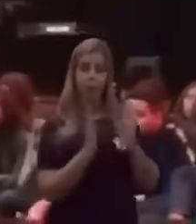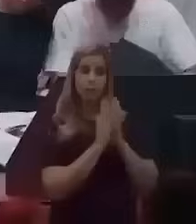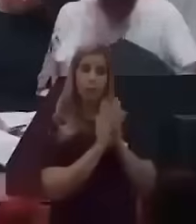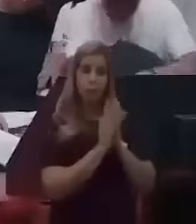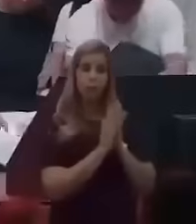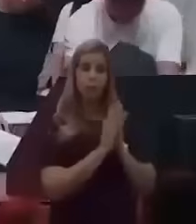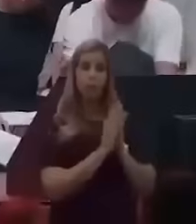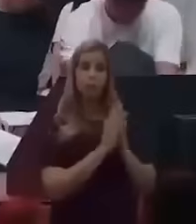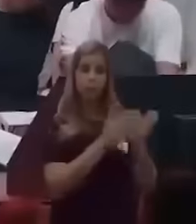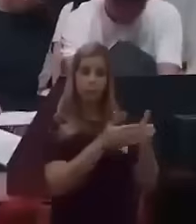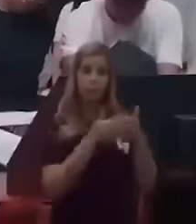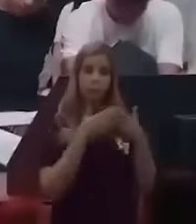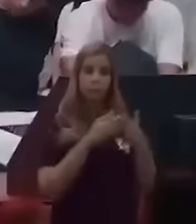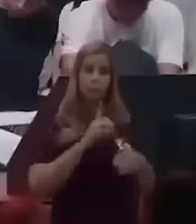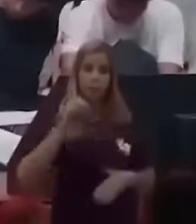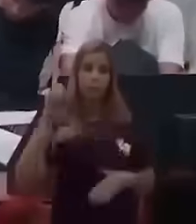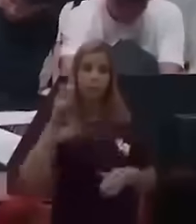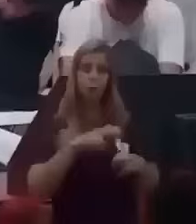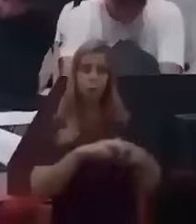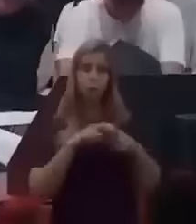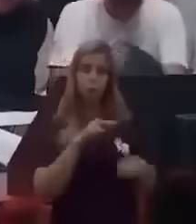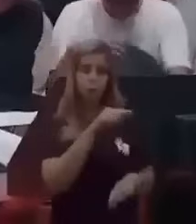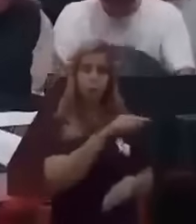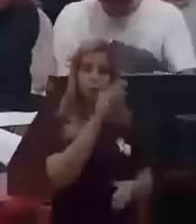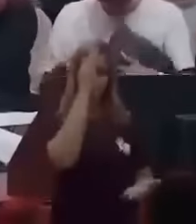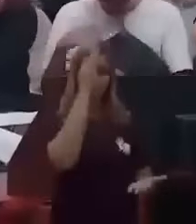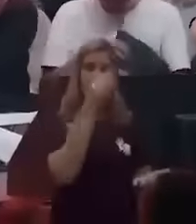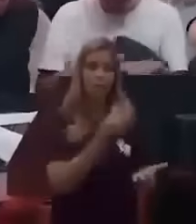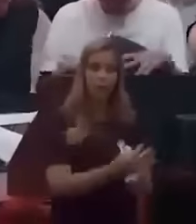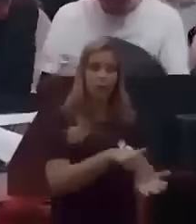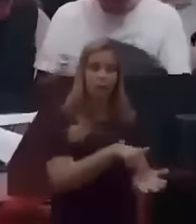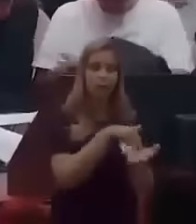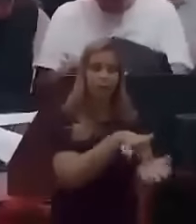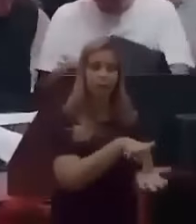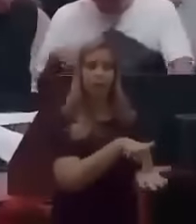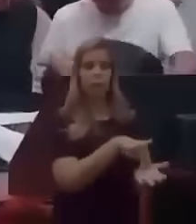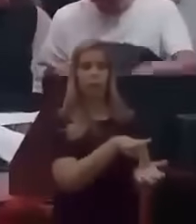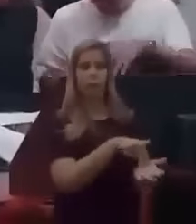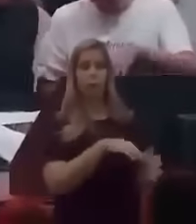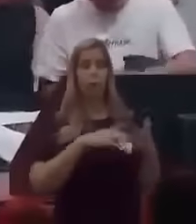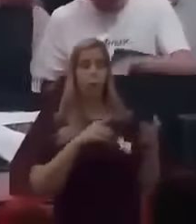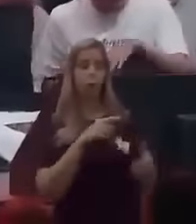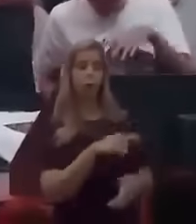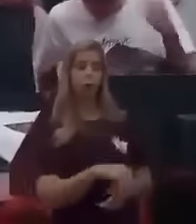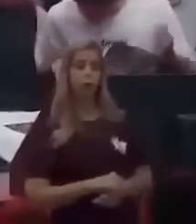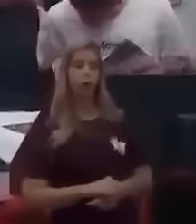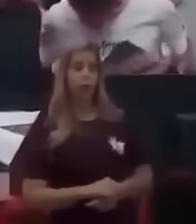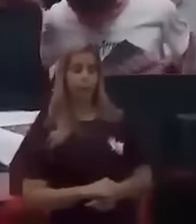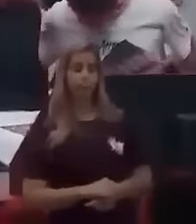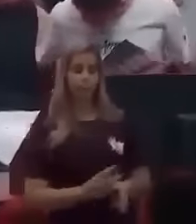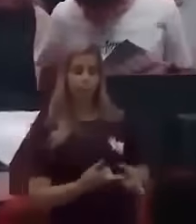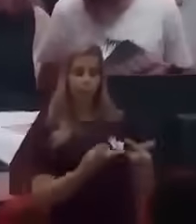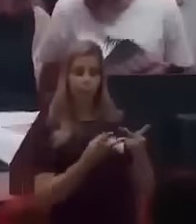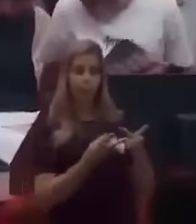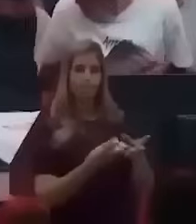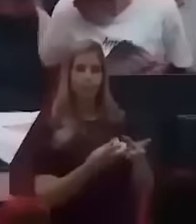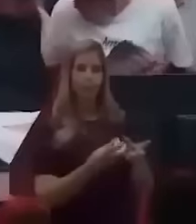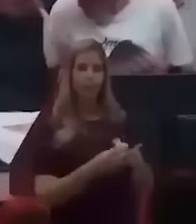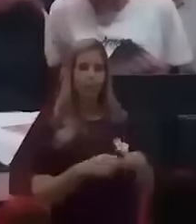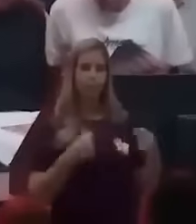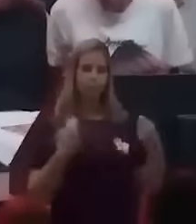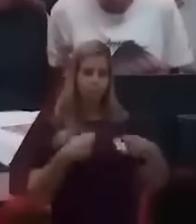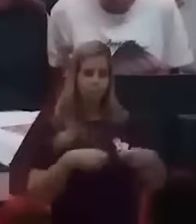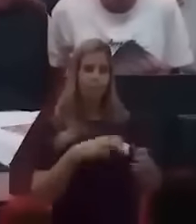ti, para que a tua fé não desfaleça. Quando te voltares para mim, fortalece os teus